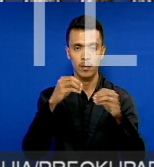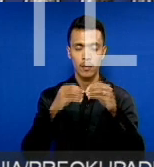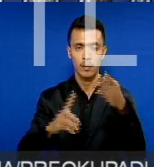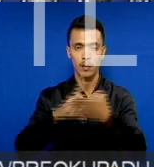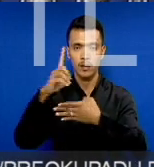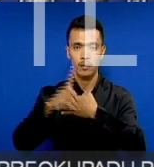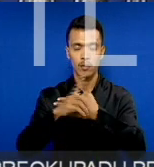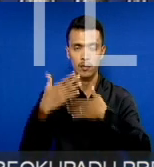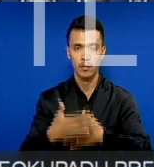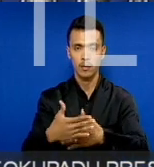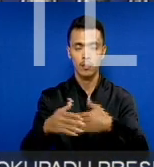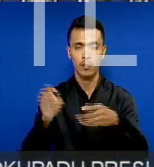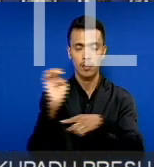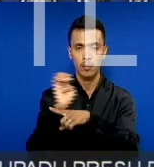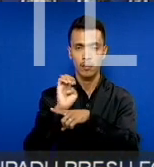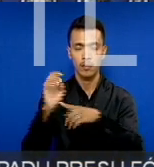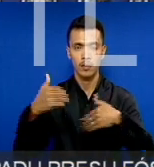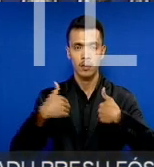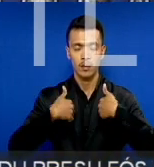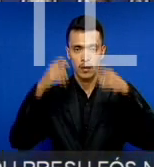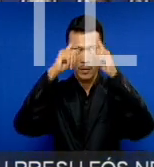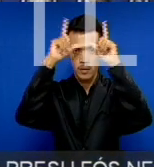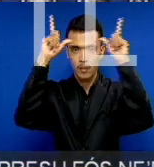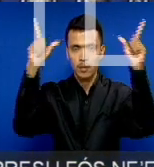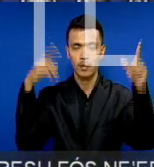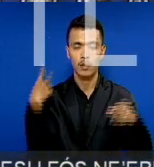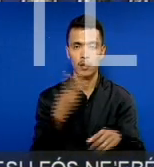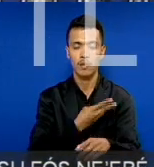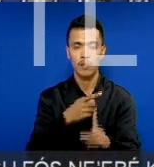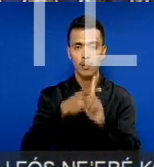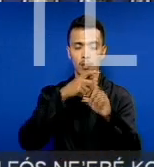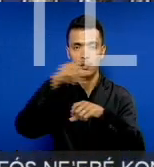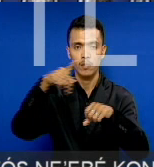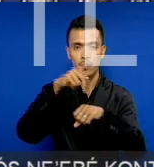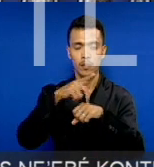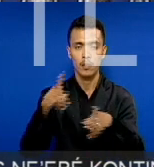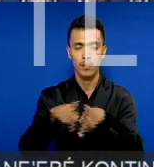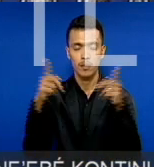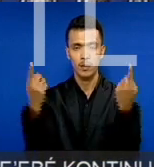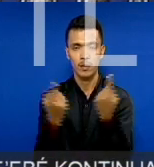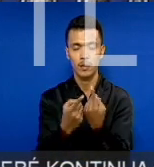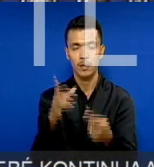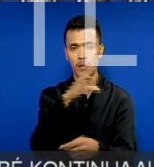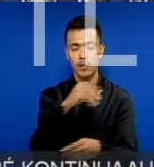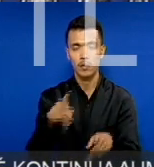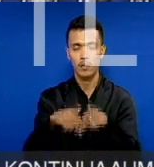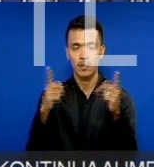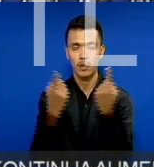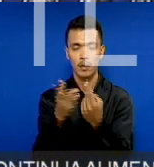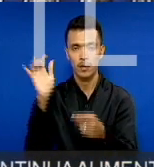no progresso econômico e Timor-Leste. Ami mai husi Filipina no ami ema empresário, no investidor